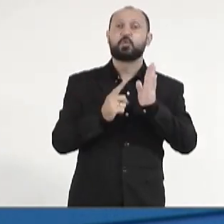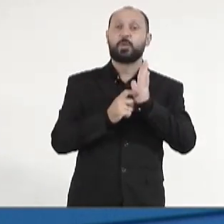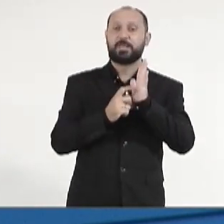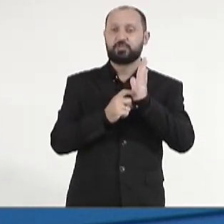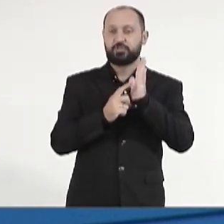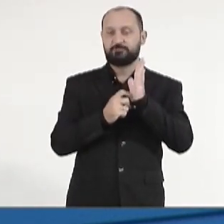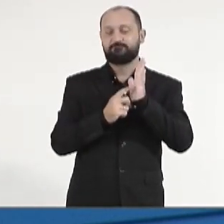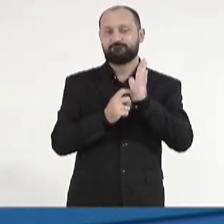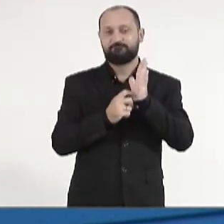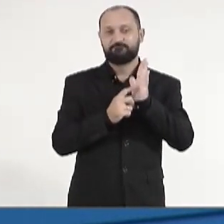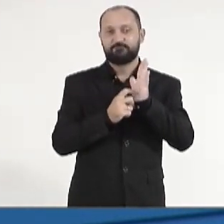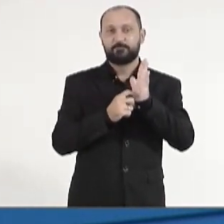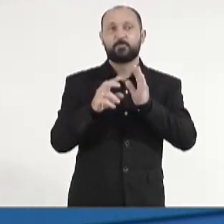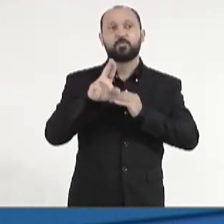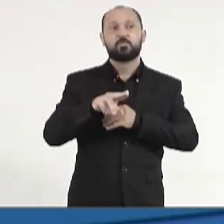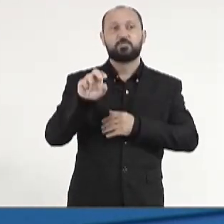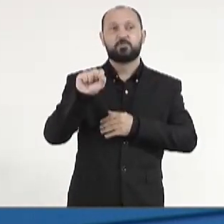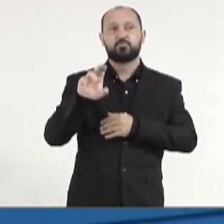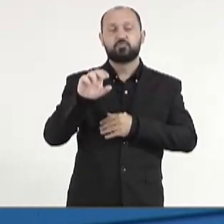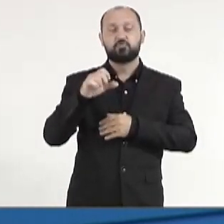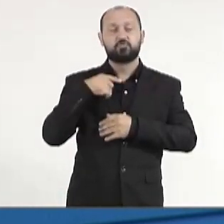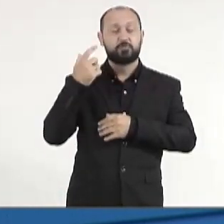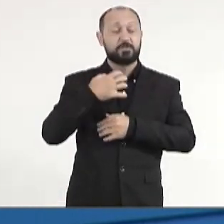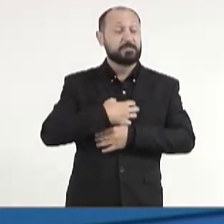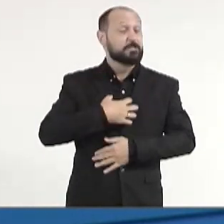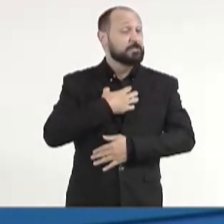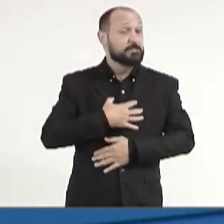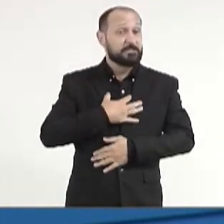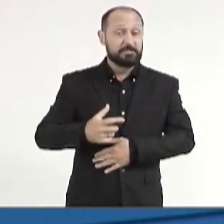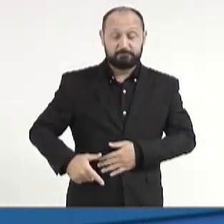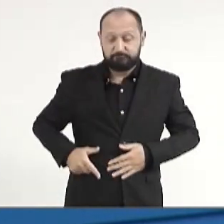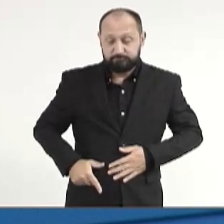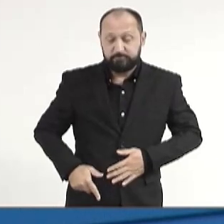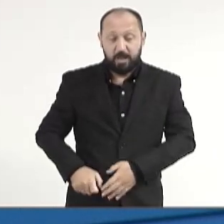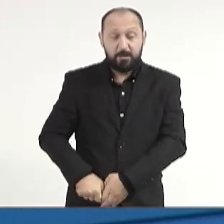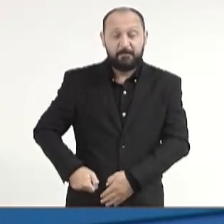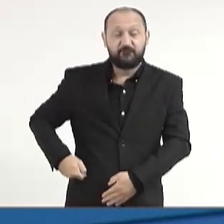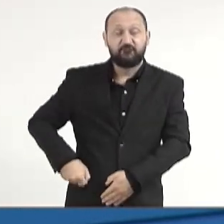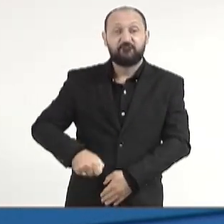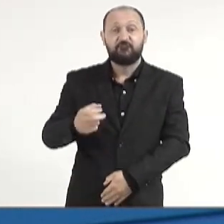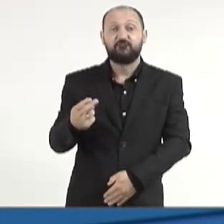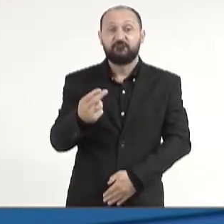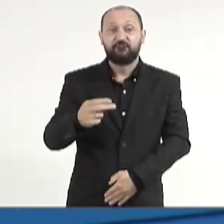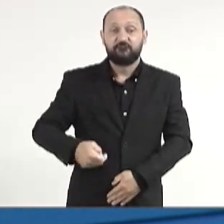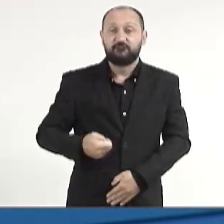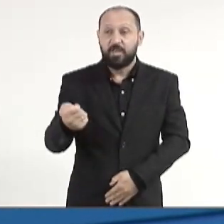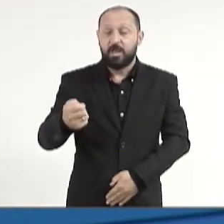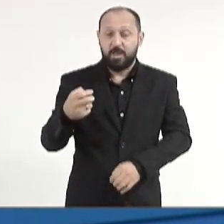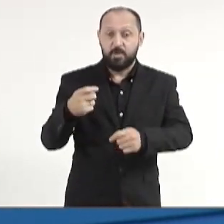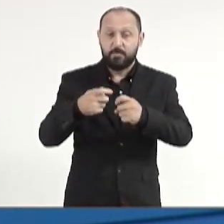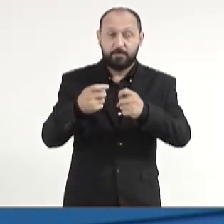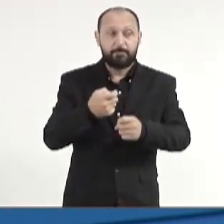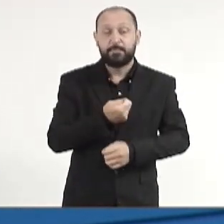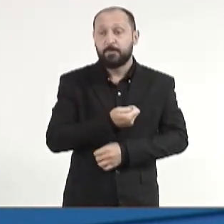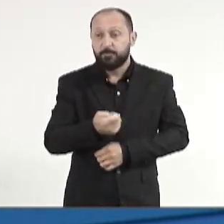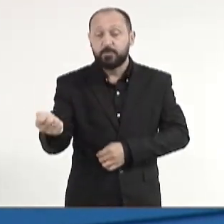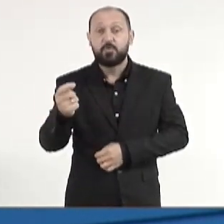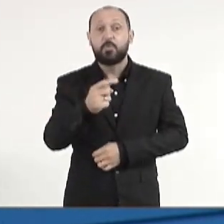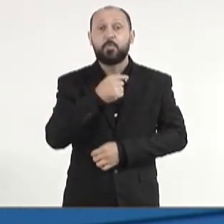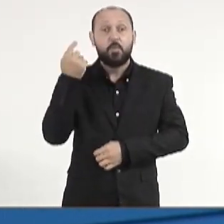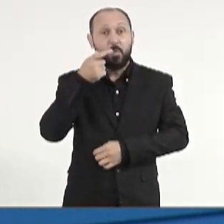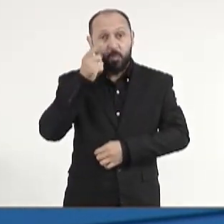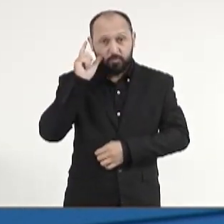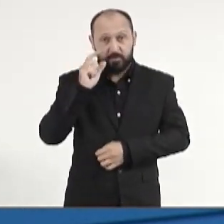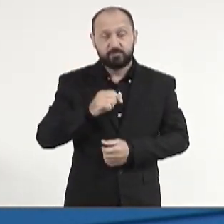Douradina. Um usuário do SUS, descontrolado, entrou armado com uma faca, atingiu o médico, que veio